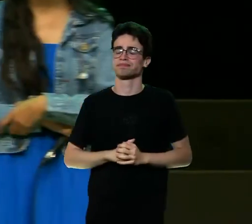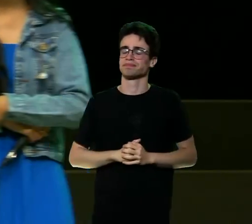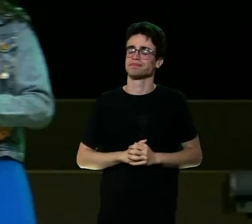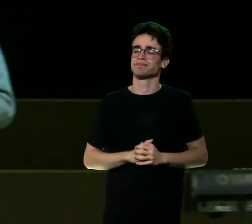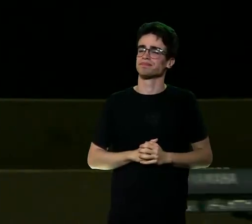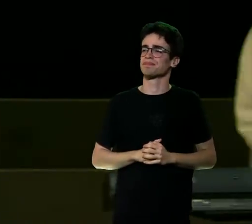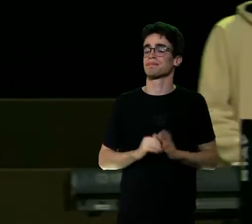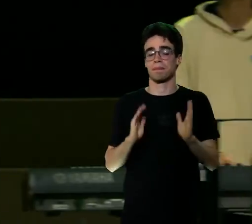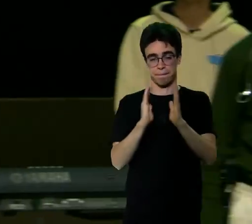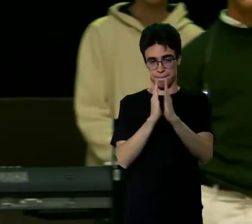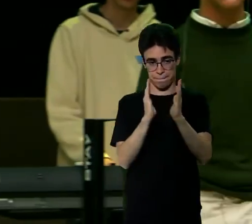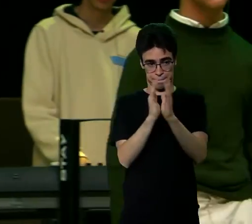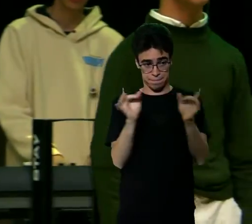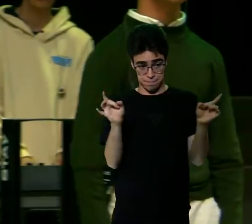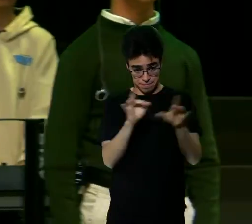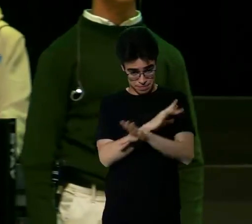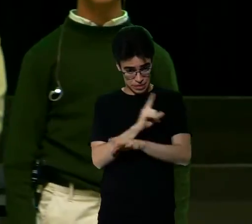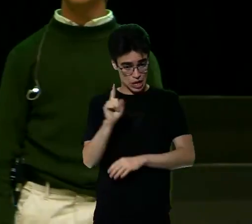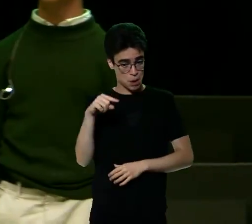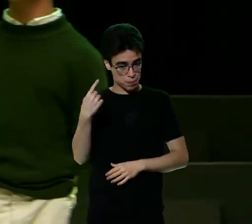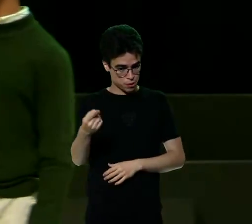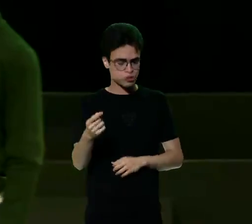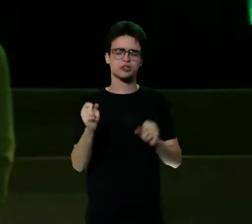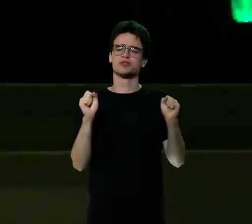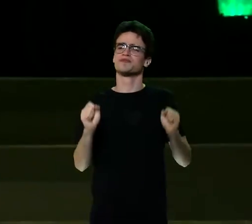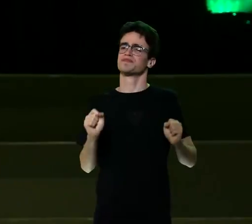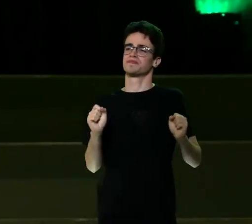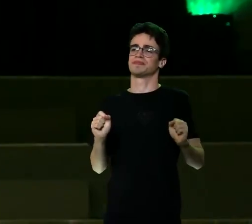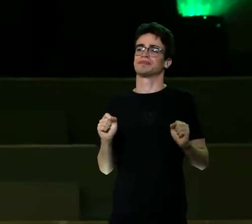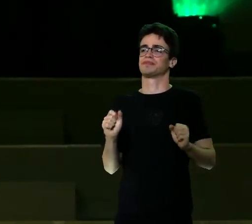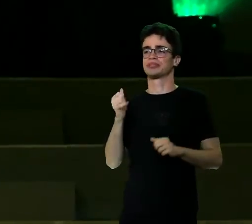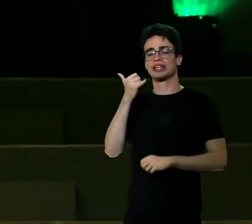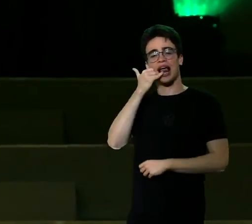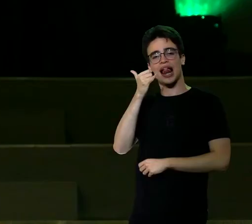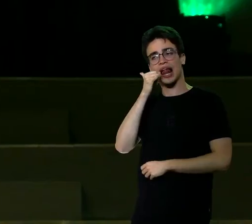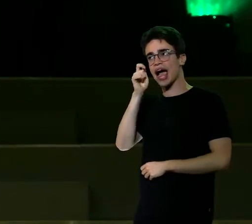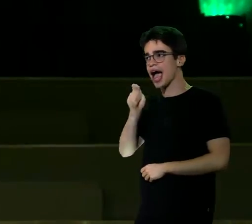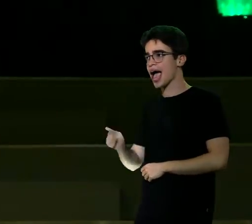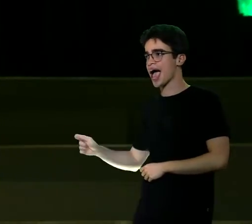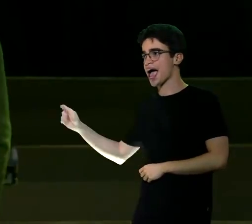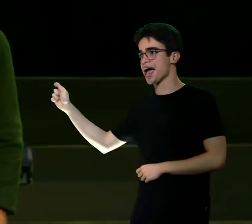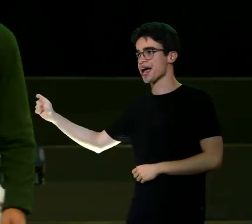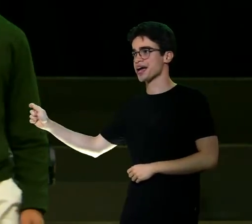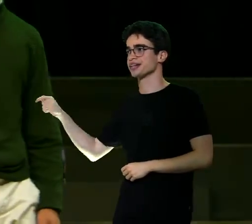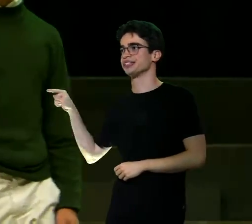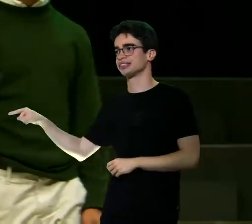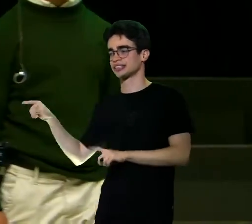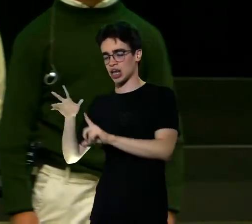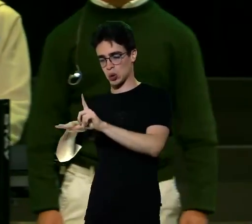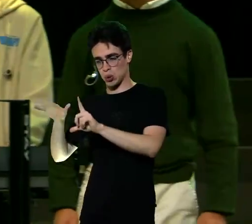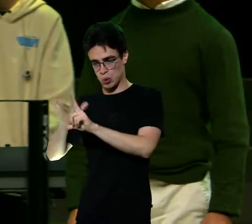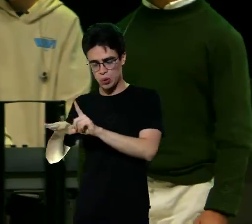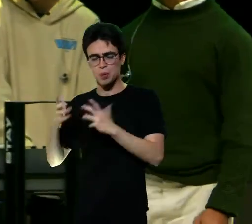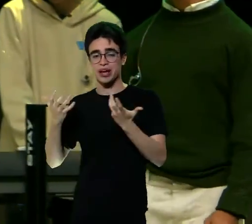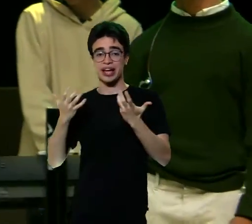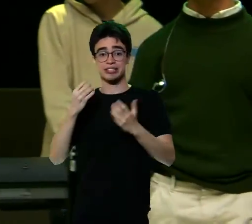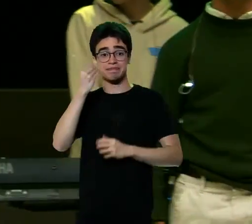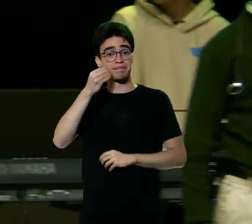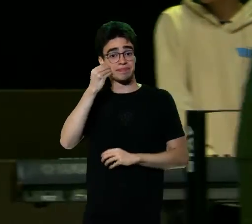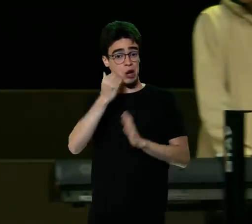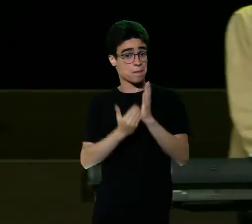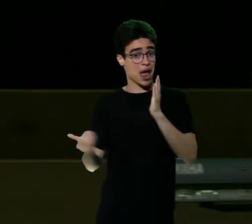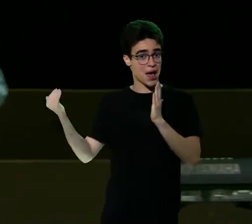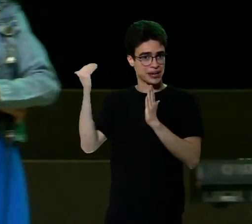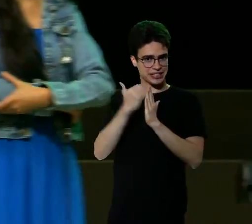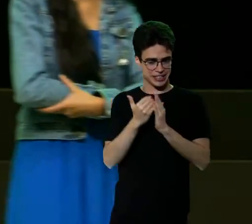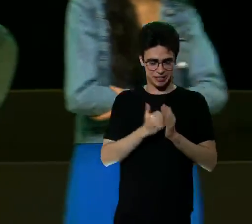Então, depois dessa oração, vocês fazem isso, tá bom? Vocês façam isso. Porque a gente quer que vocês vivam coisas ainda maiores na presença de Deus. Vamos orar.